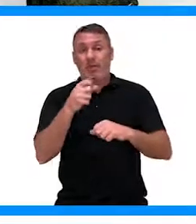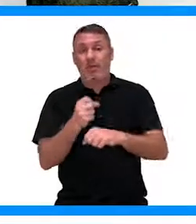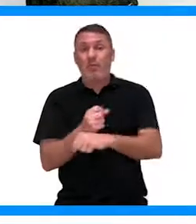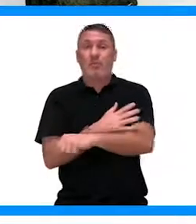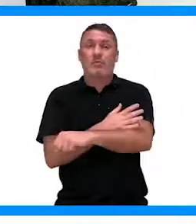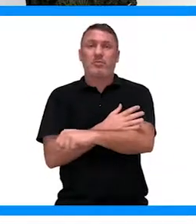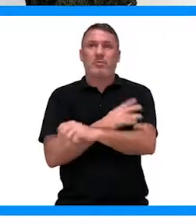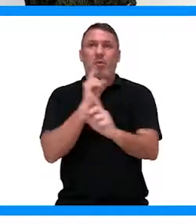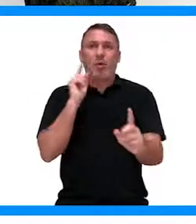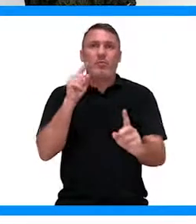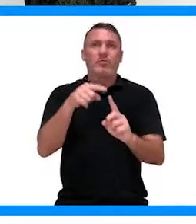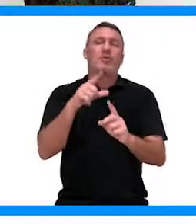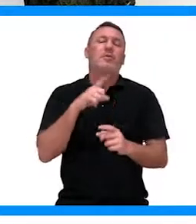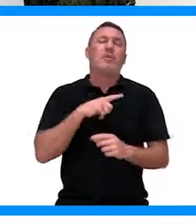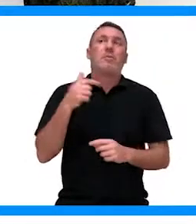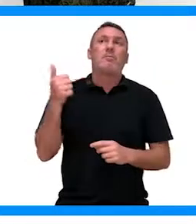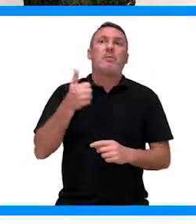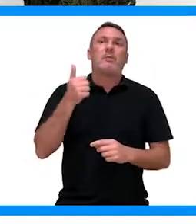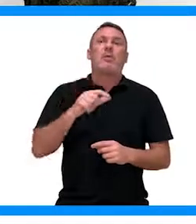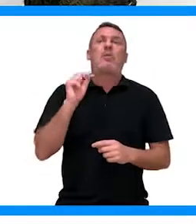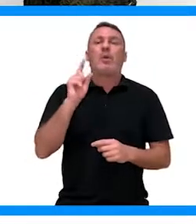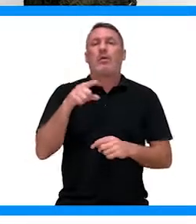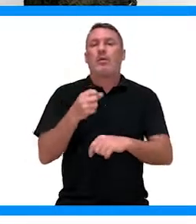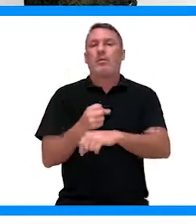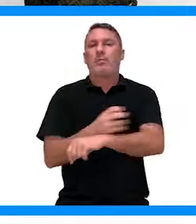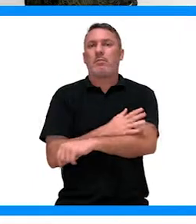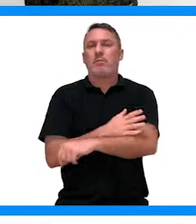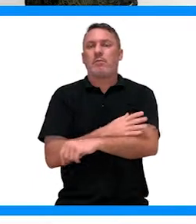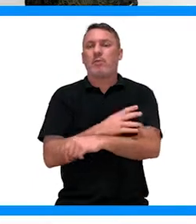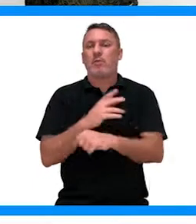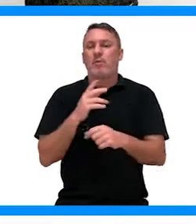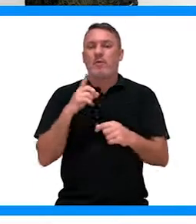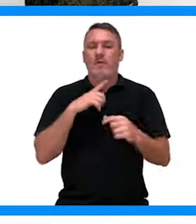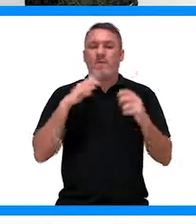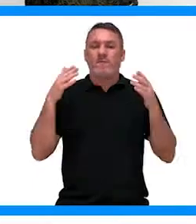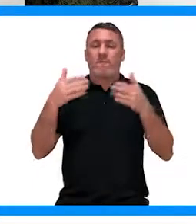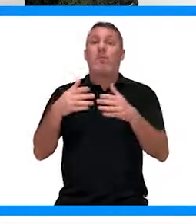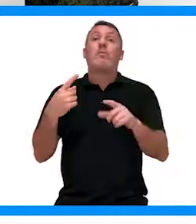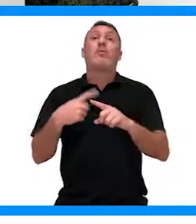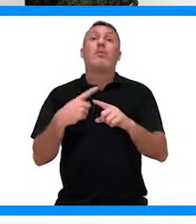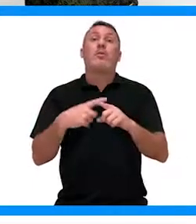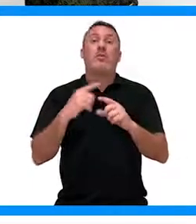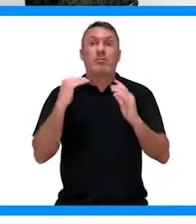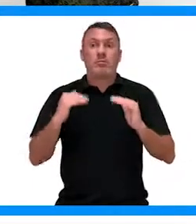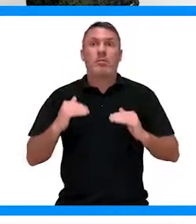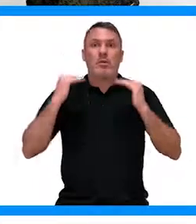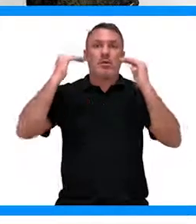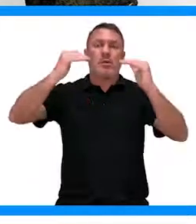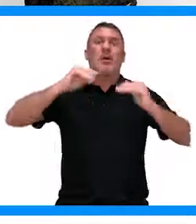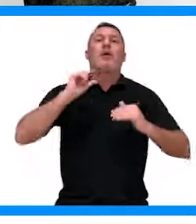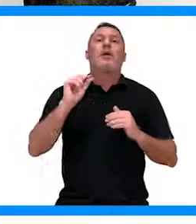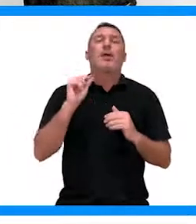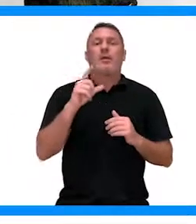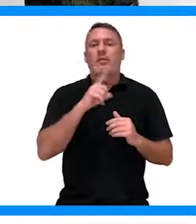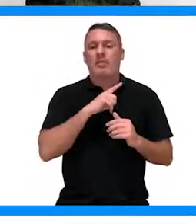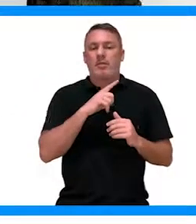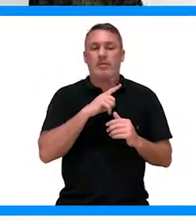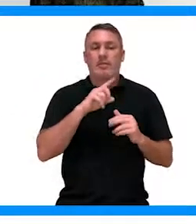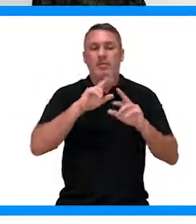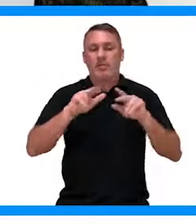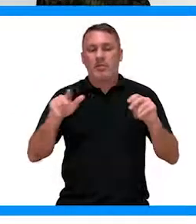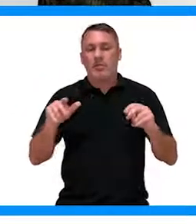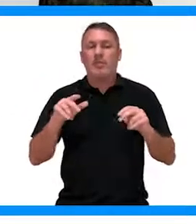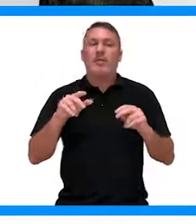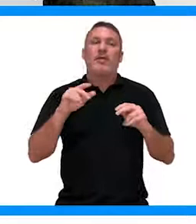caso da função emotiva, a gente tem primeiramente aí a emoção como foco, porque a ênfase está em quem